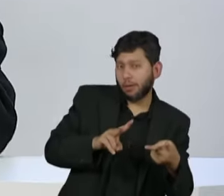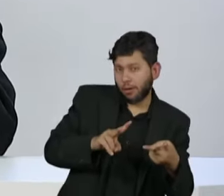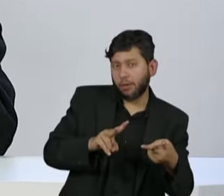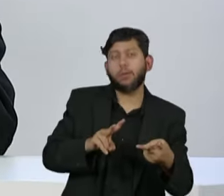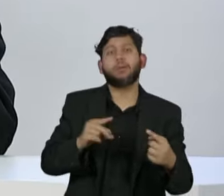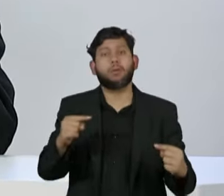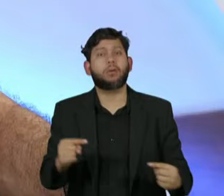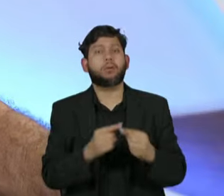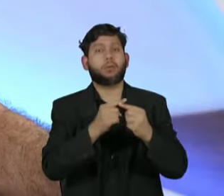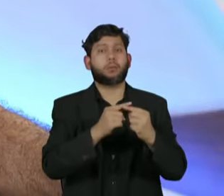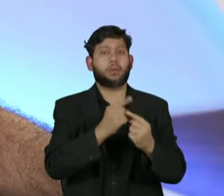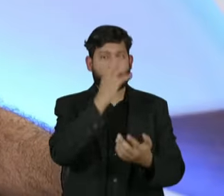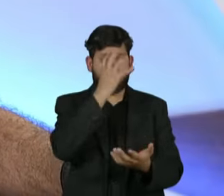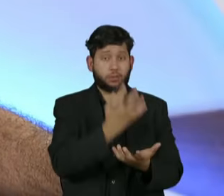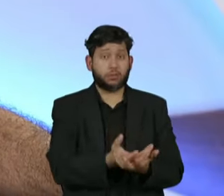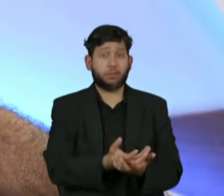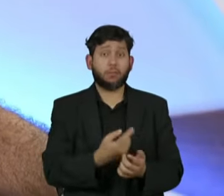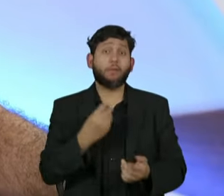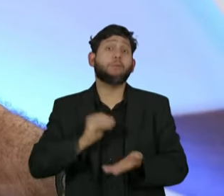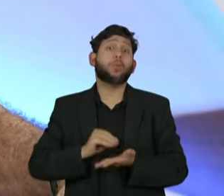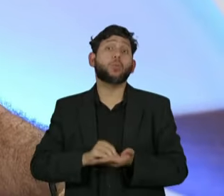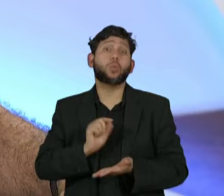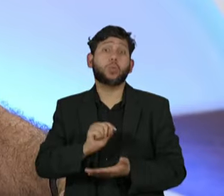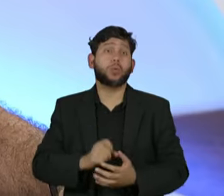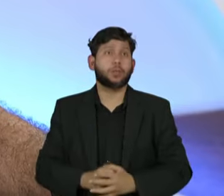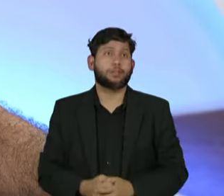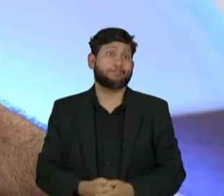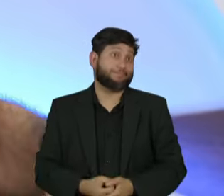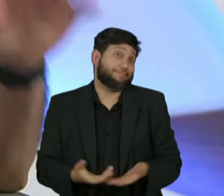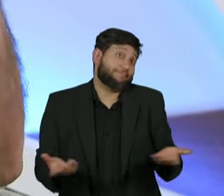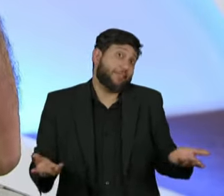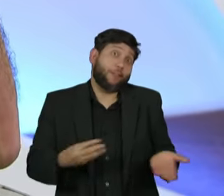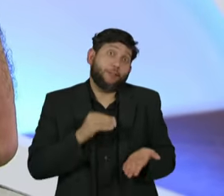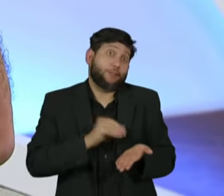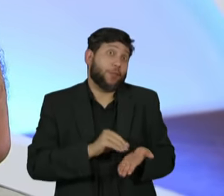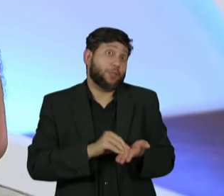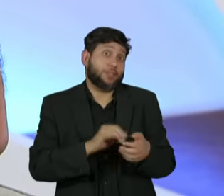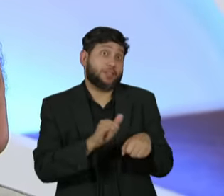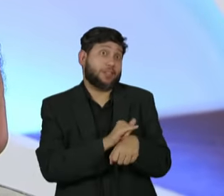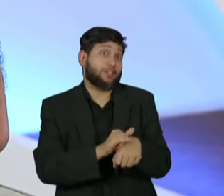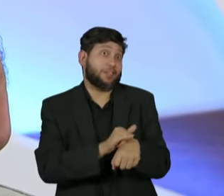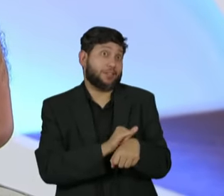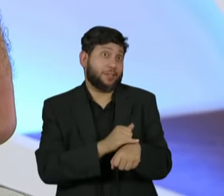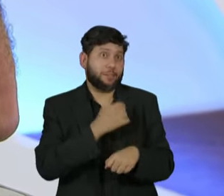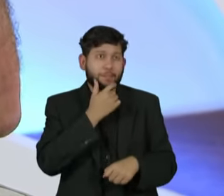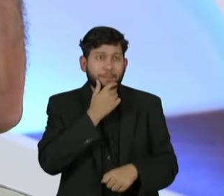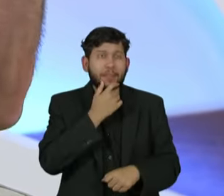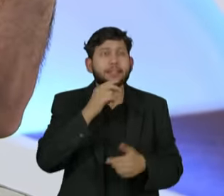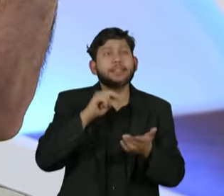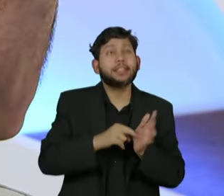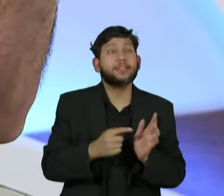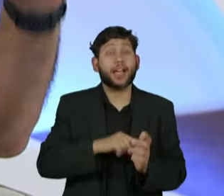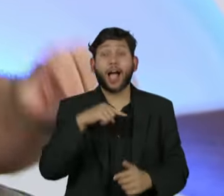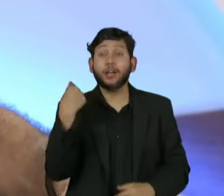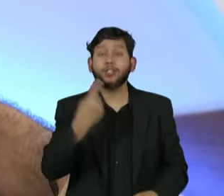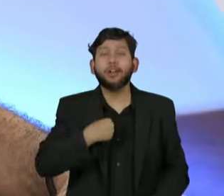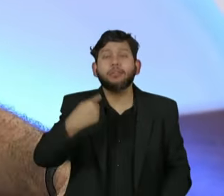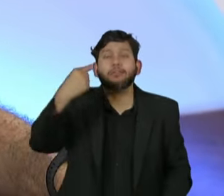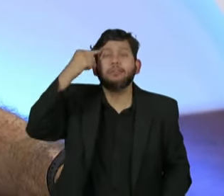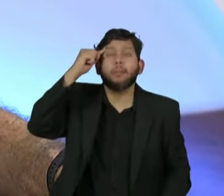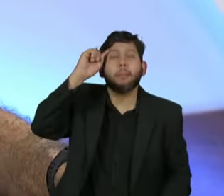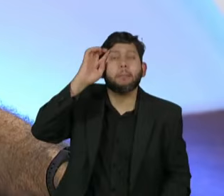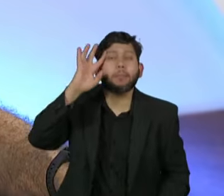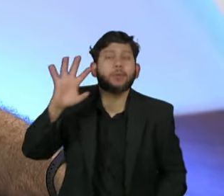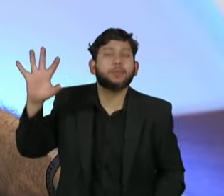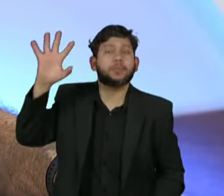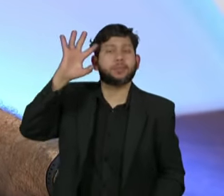faltando Rafael que tá faltando a estratégia é transformar as aspirações de